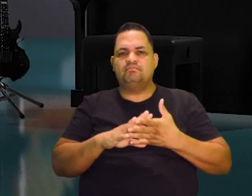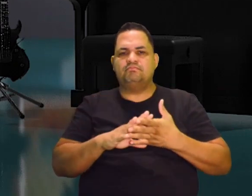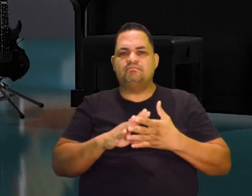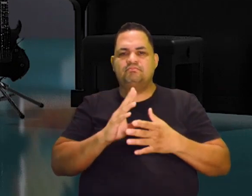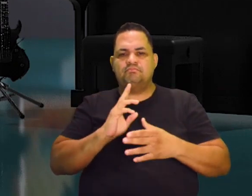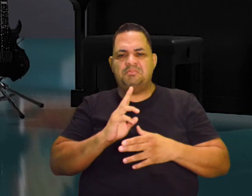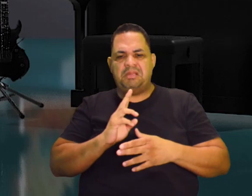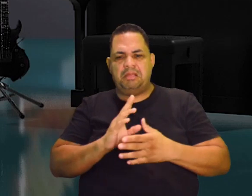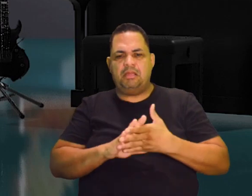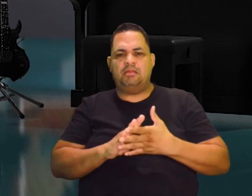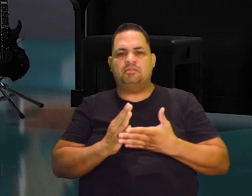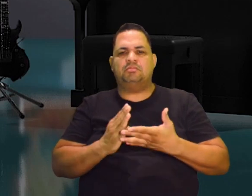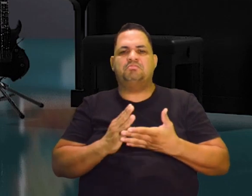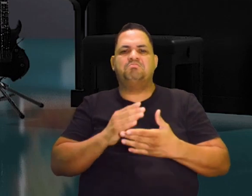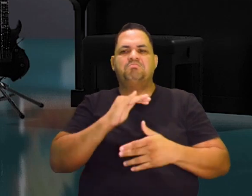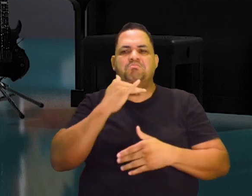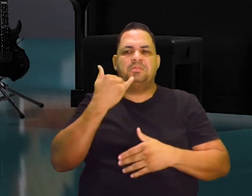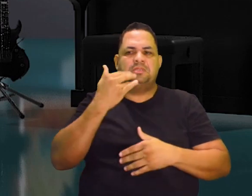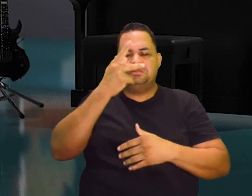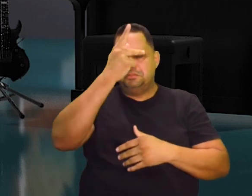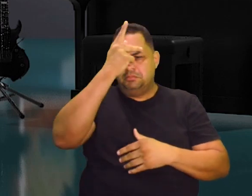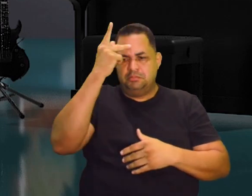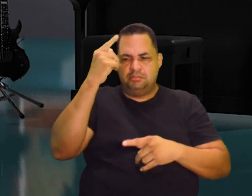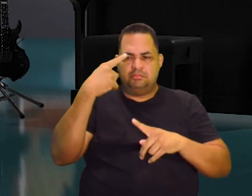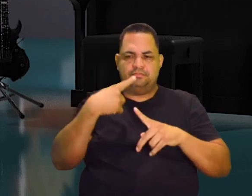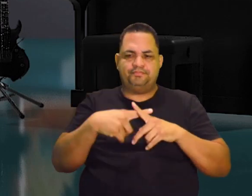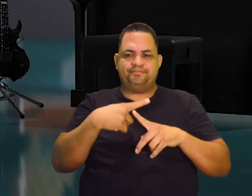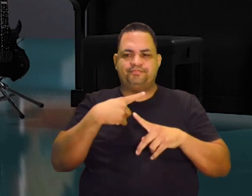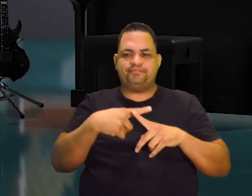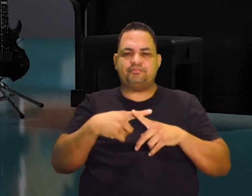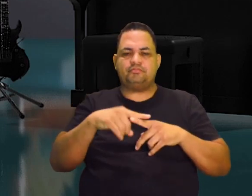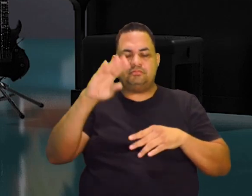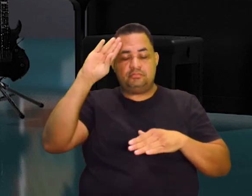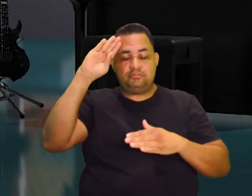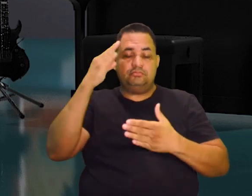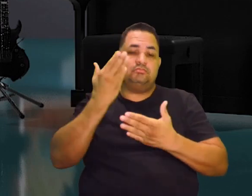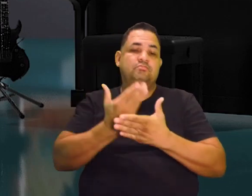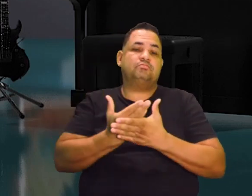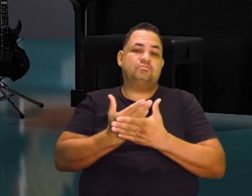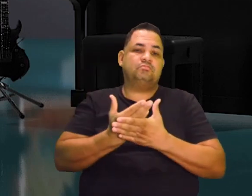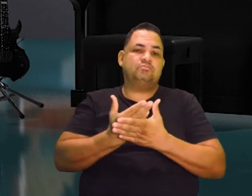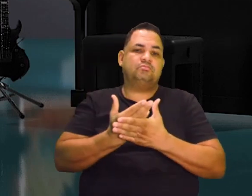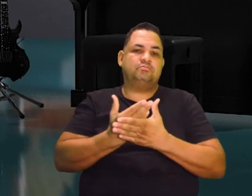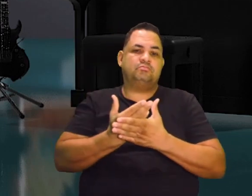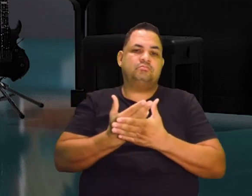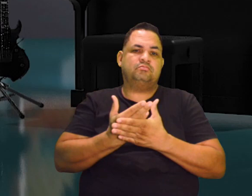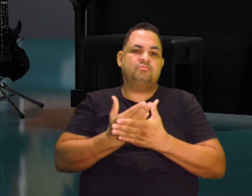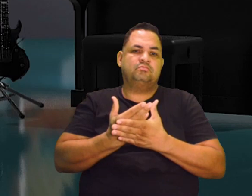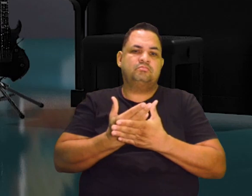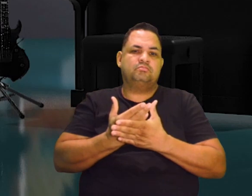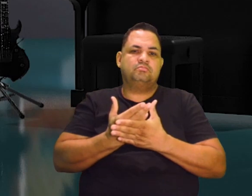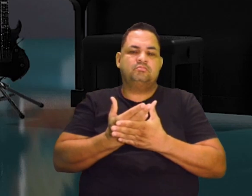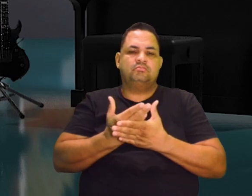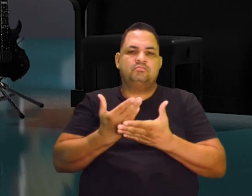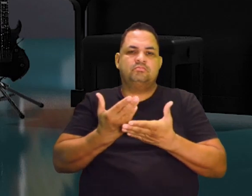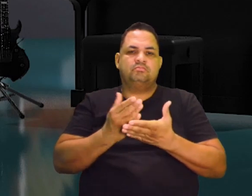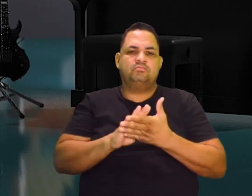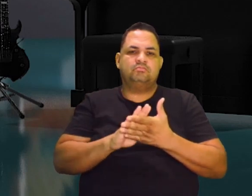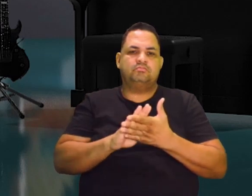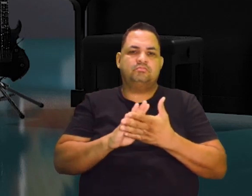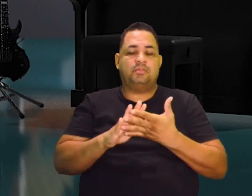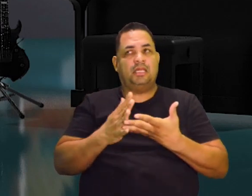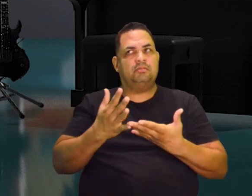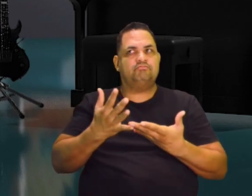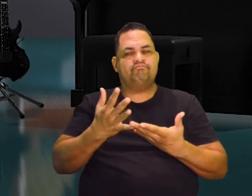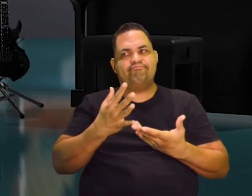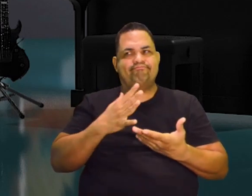as pessoas devido ali à sua crença, né? Então, fico meio